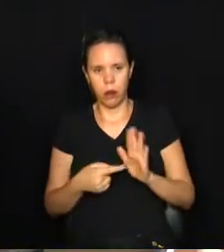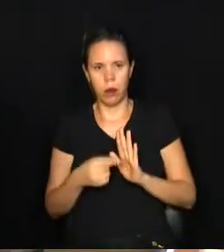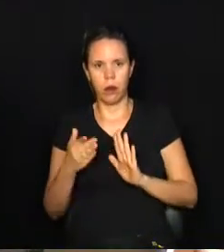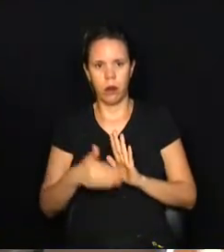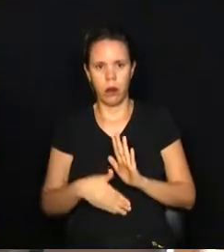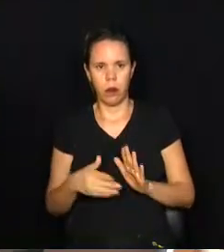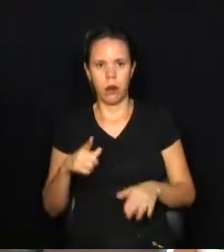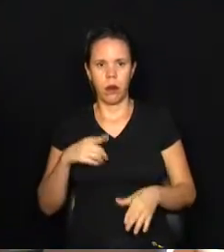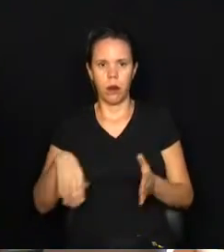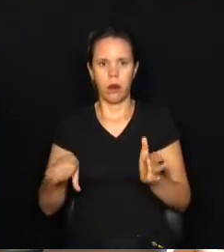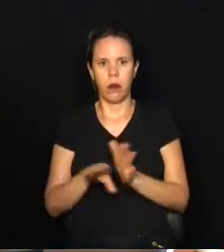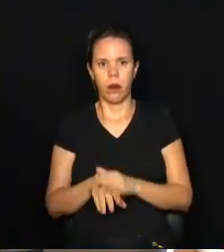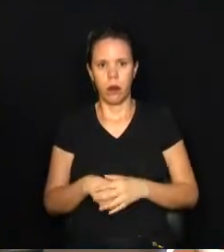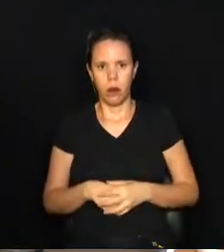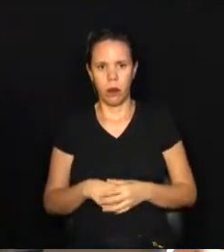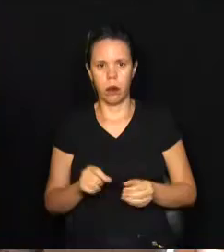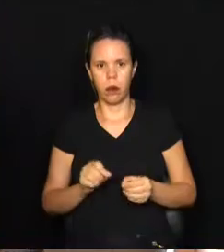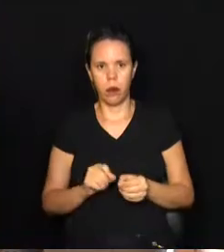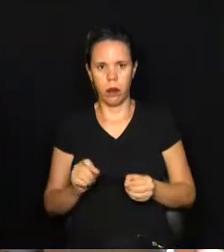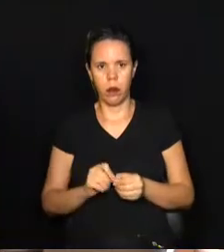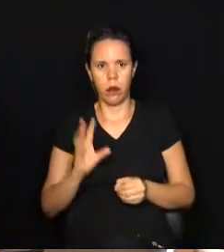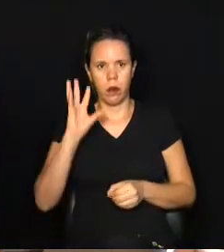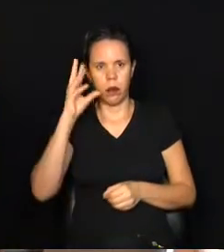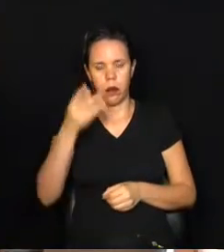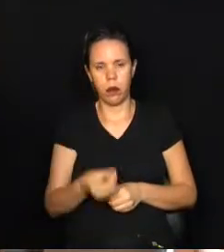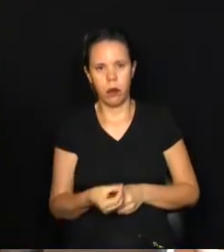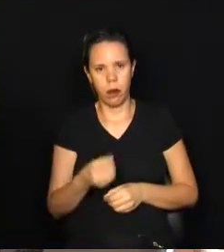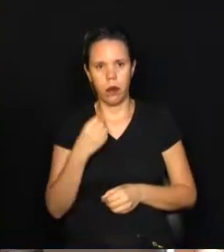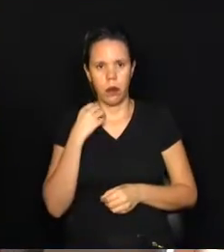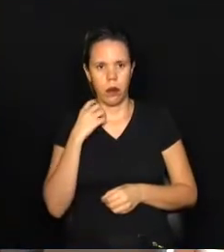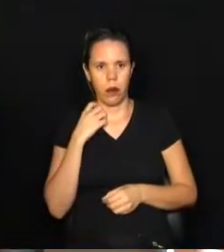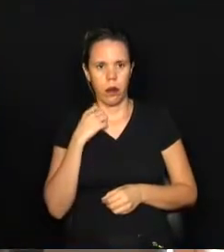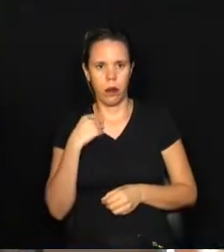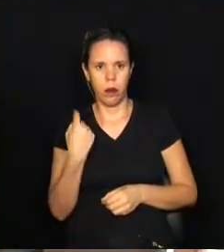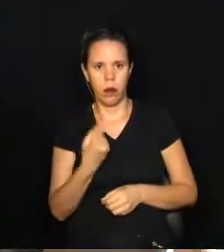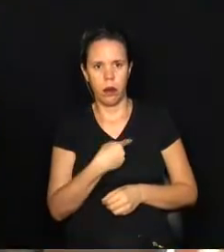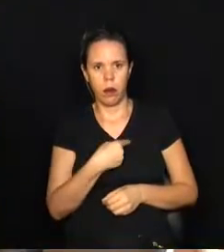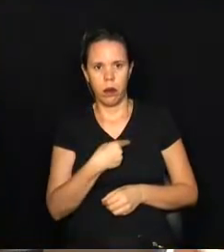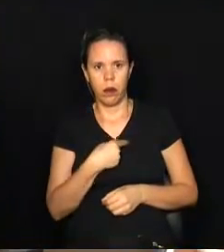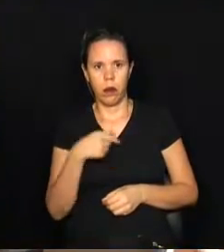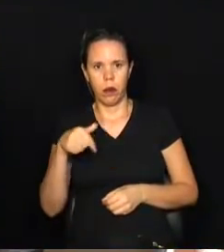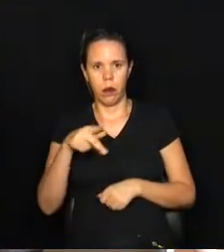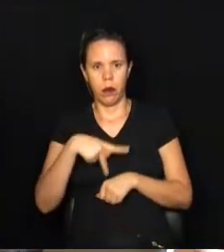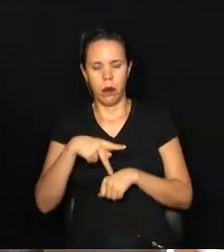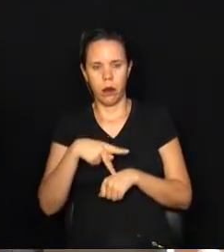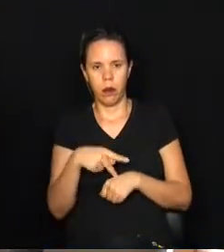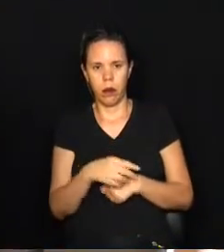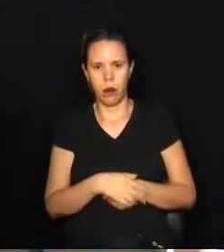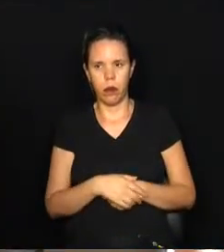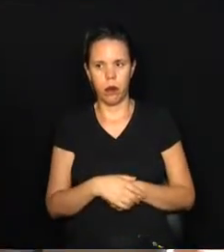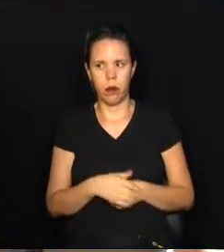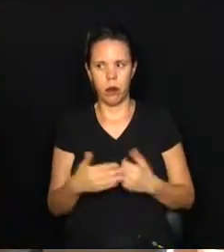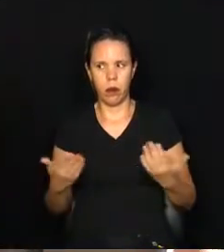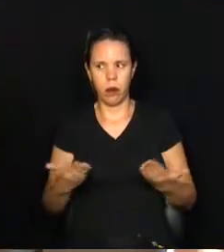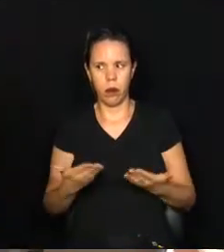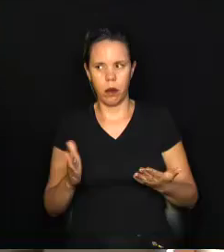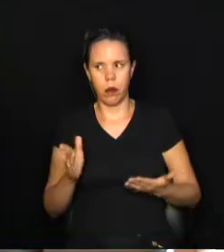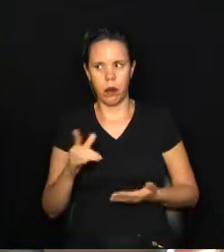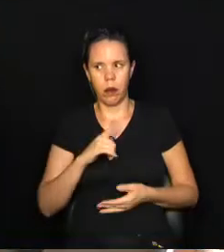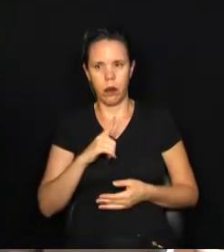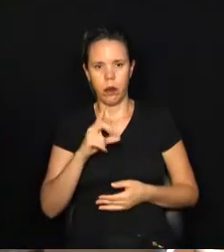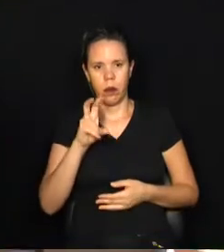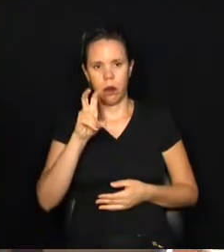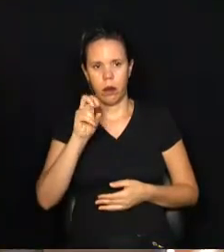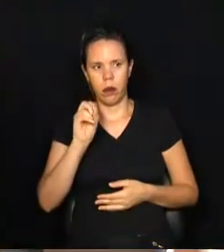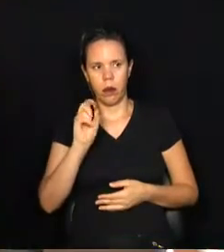que veio e fazer entender o seguinte: o nosso país, hoje, que já tem mais de